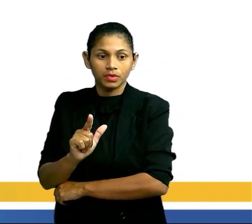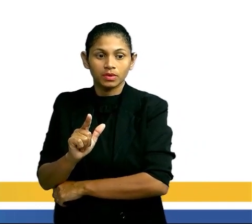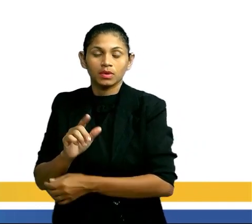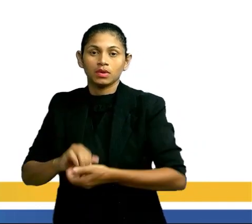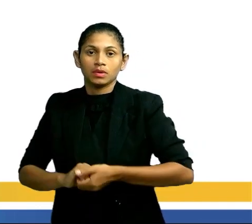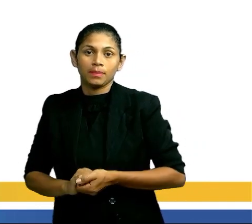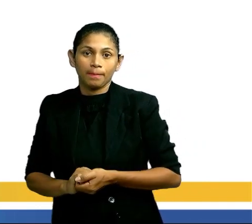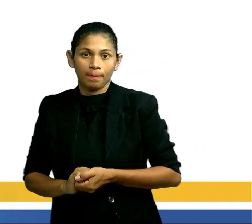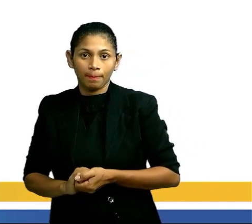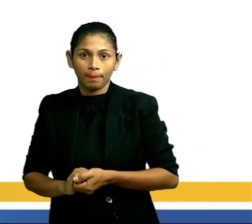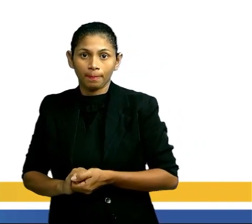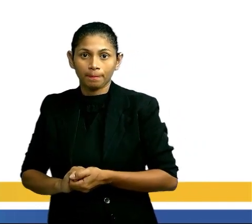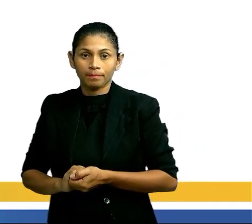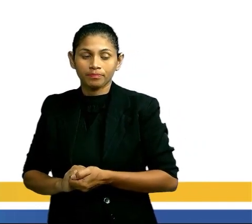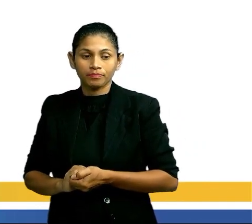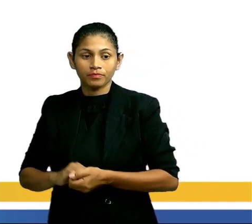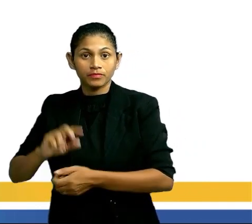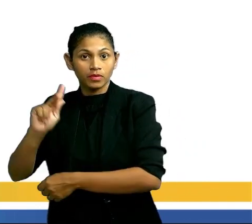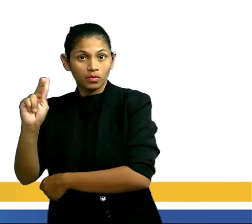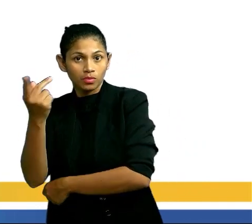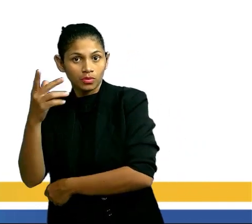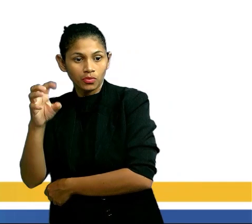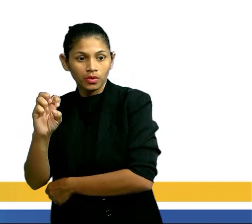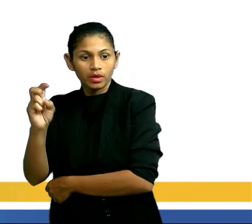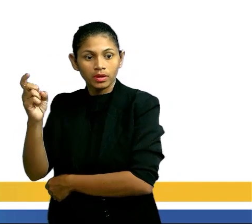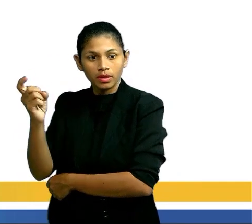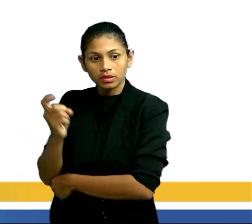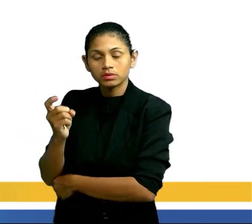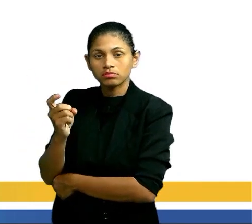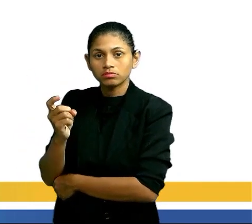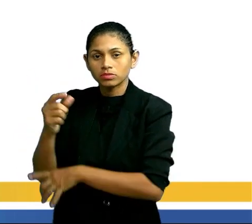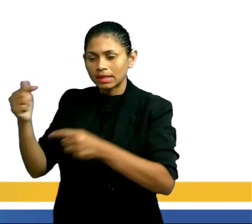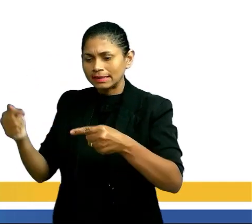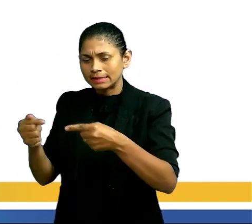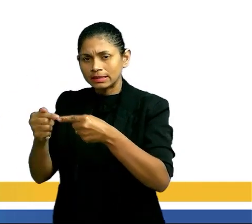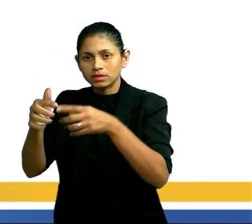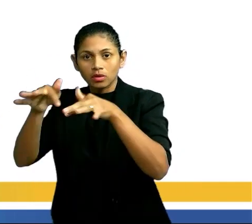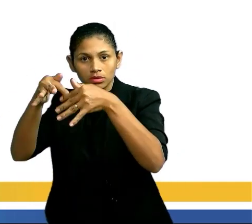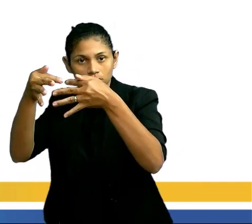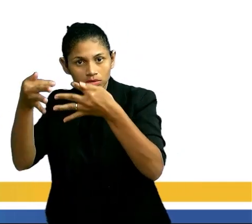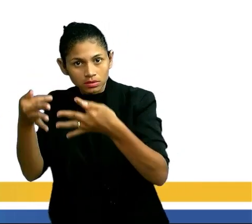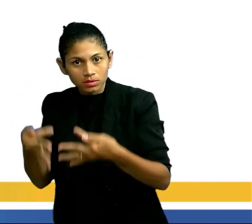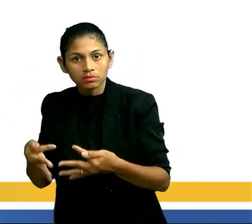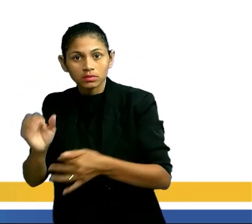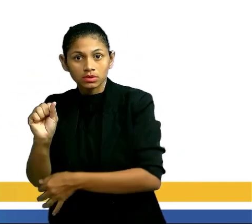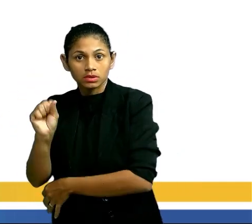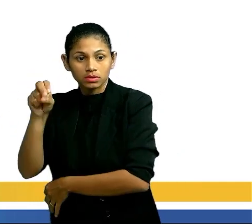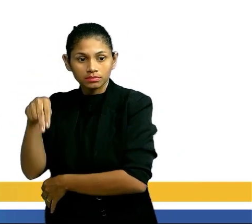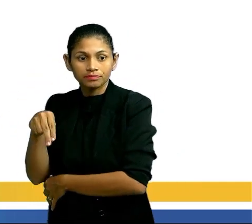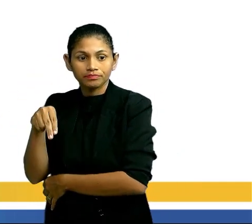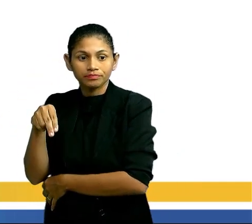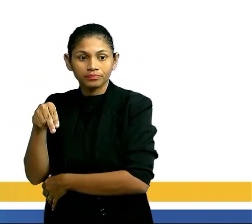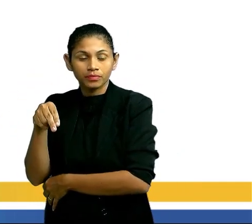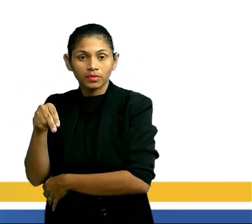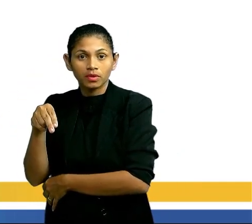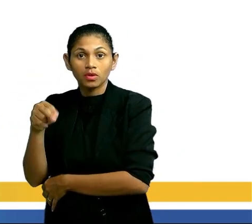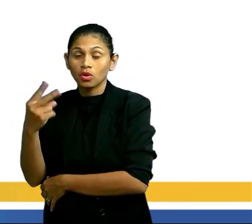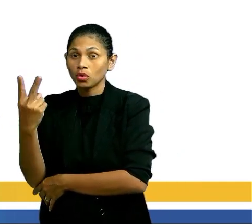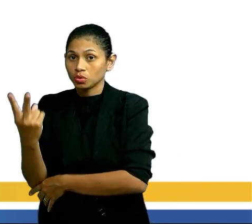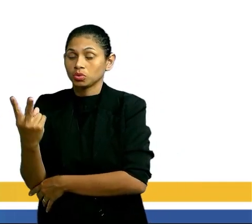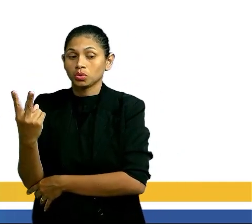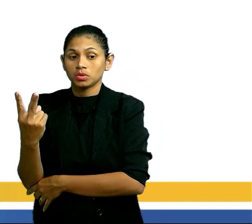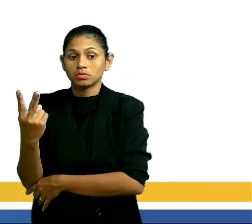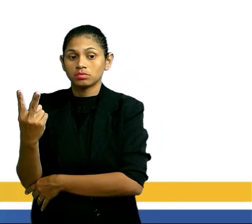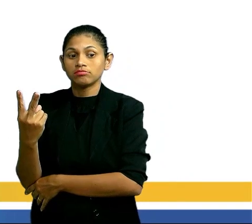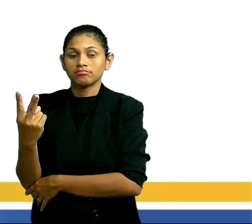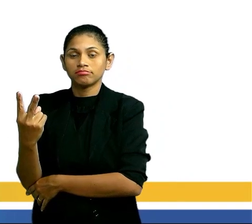cadeia principal, que tem 6 carbonos, que é um X. Como as ligações são simples, é AN, e o álcool está no carbono de